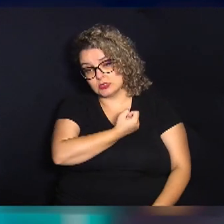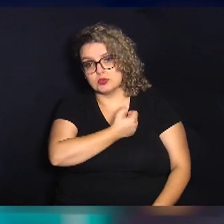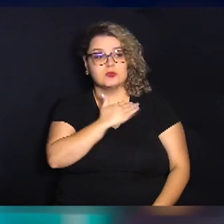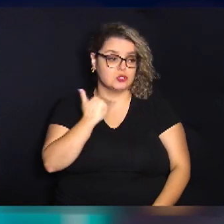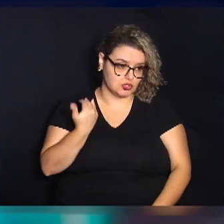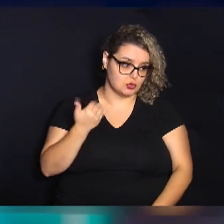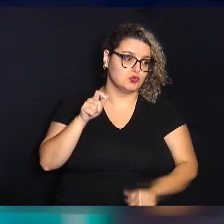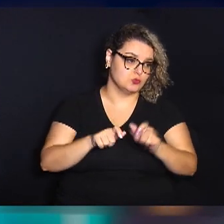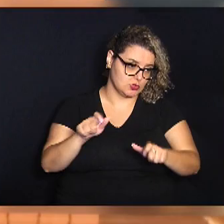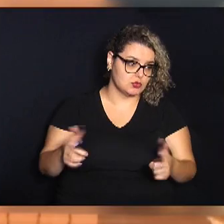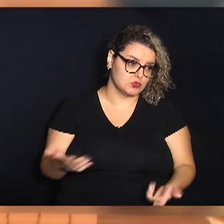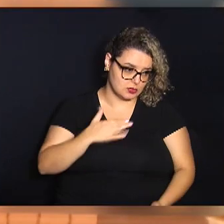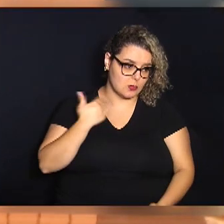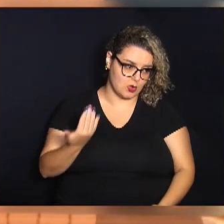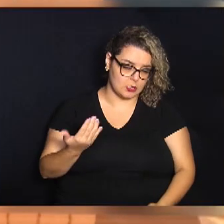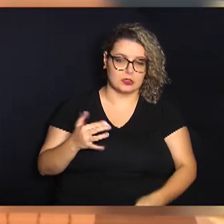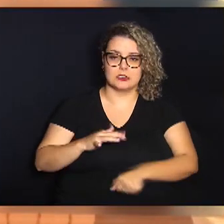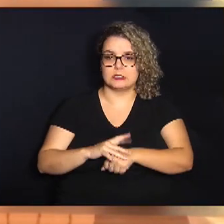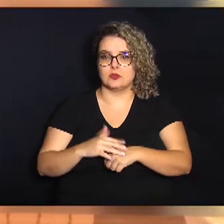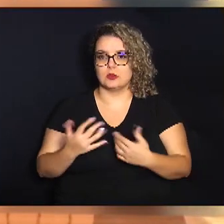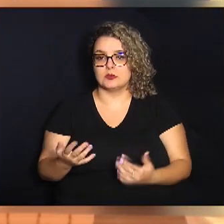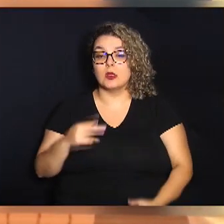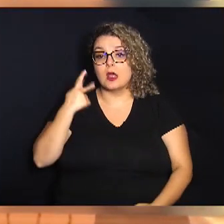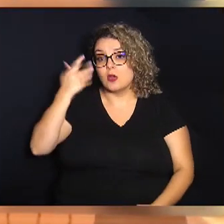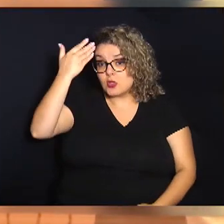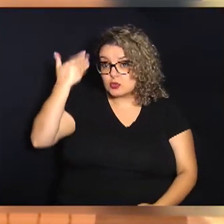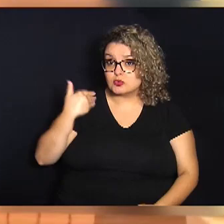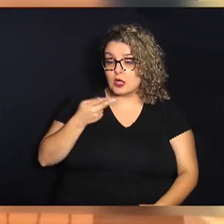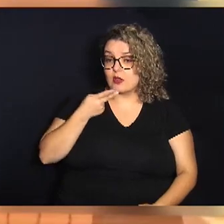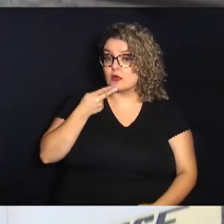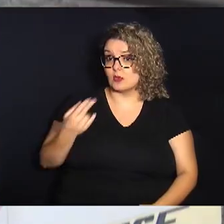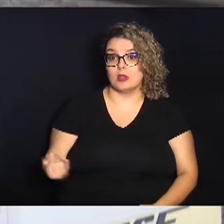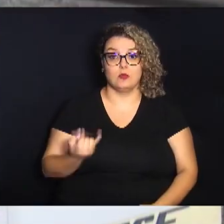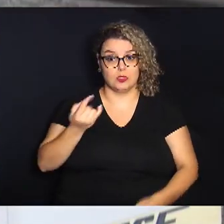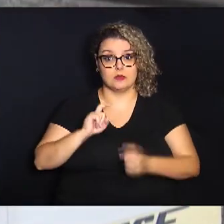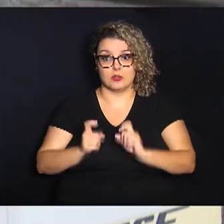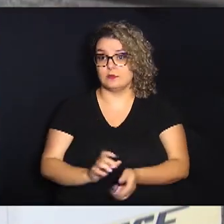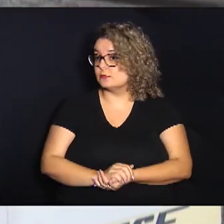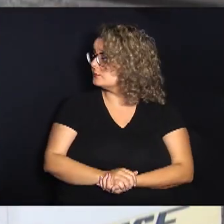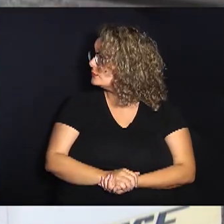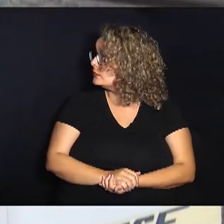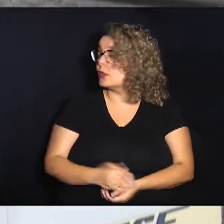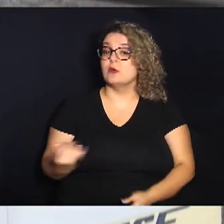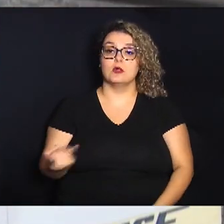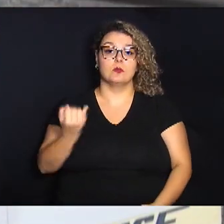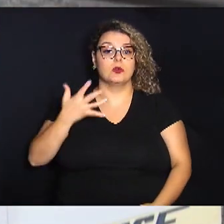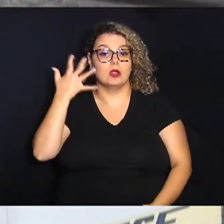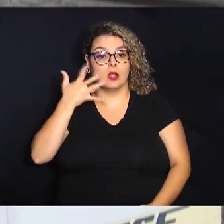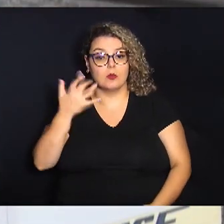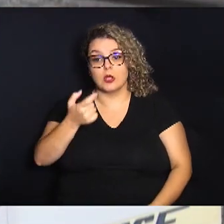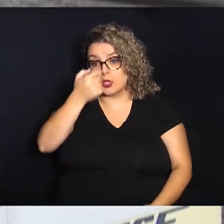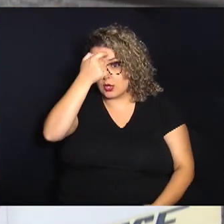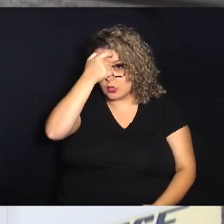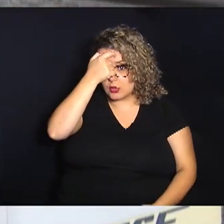mortalidade dessa doença. Débora Palermo destacou a importância da reunião. Foi muito importante a palestra para